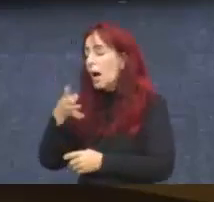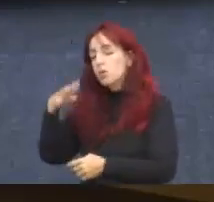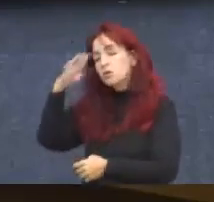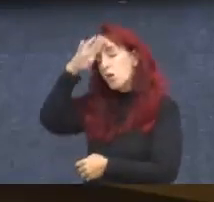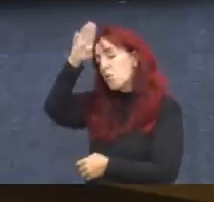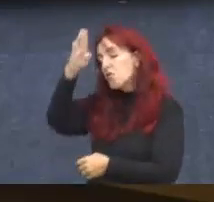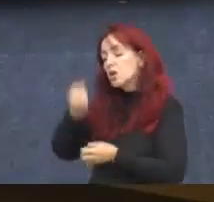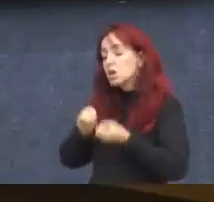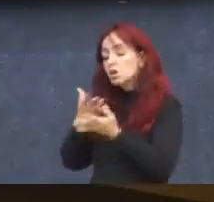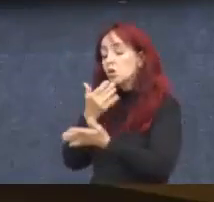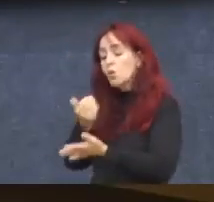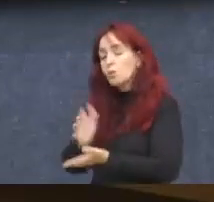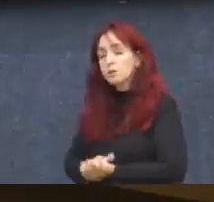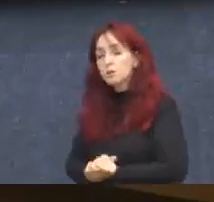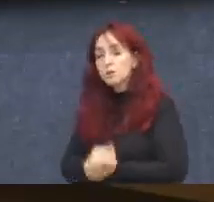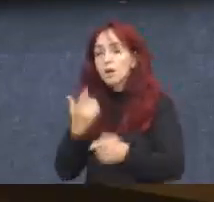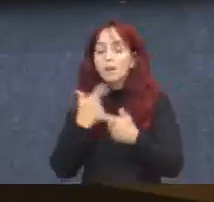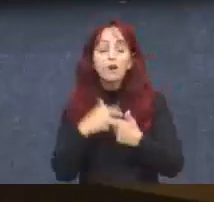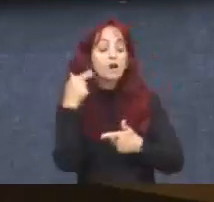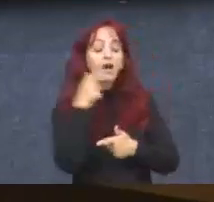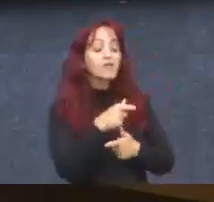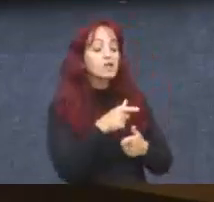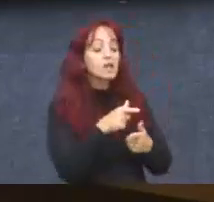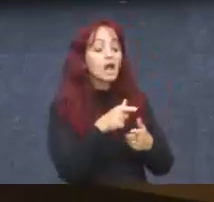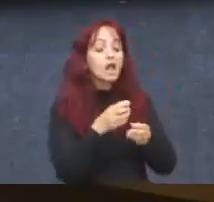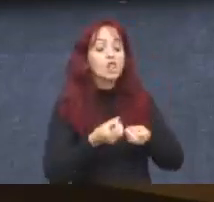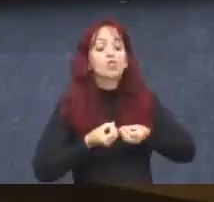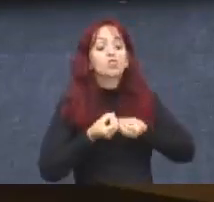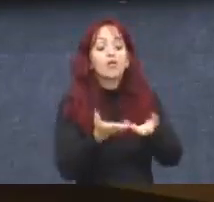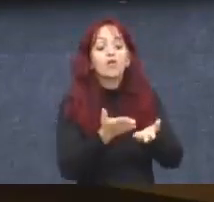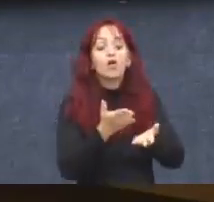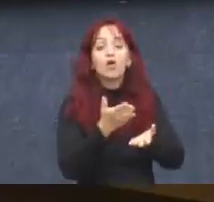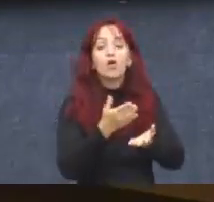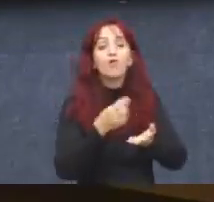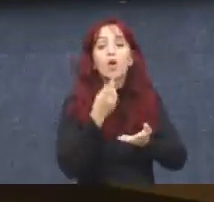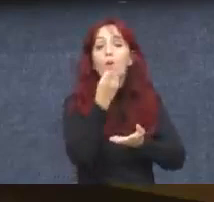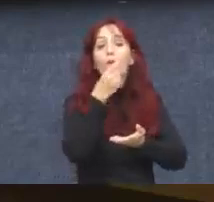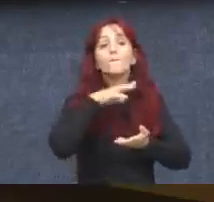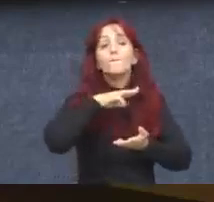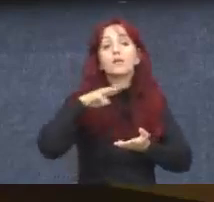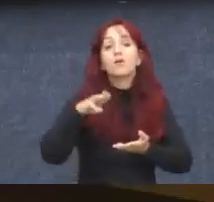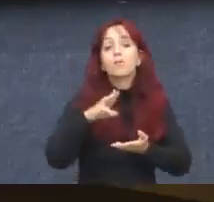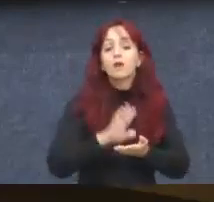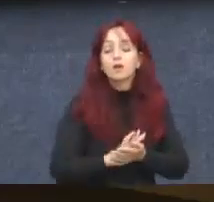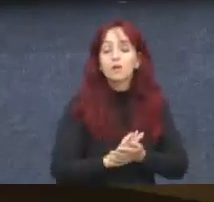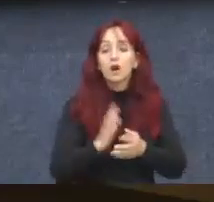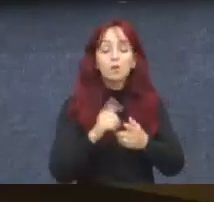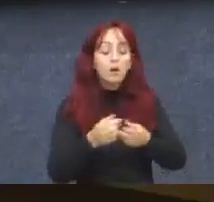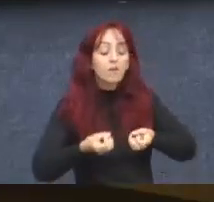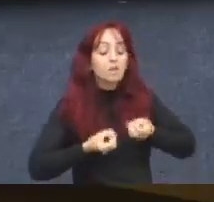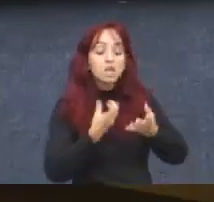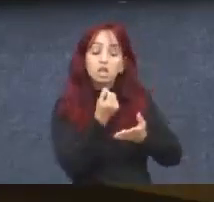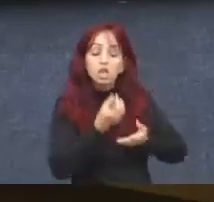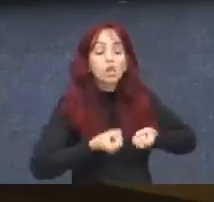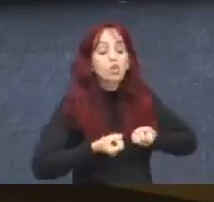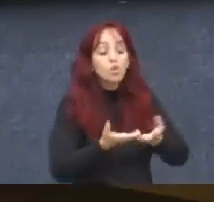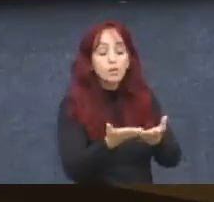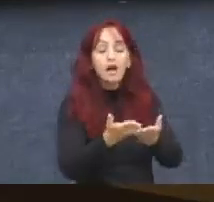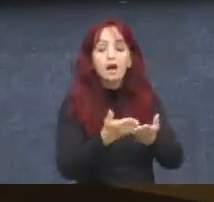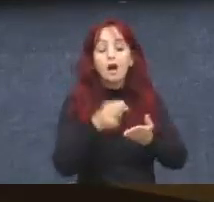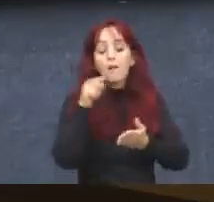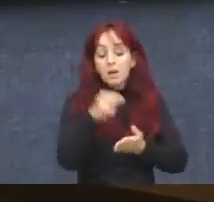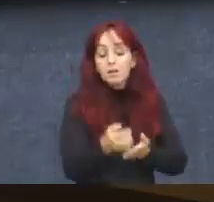alimentado. Por que que a senhora não devolve R$ 1,5 milhão de reais? Por que que a senhora não entrega esse dinheiro para que as